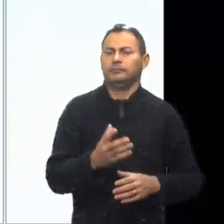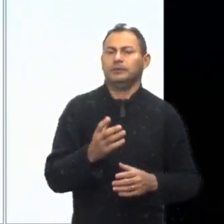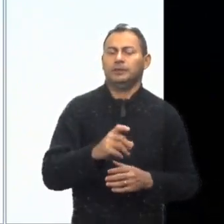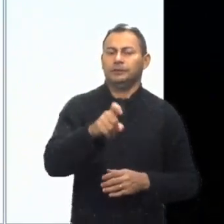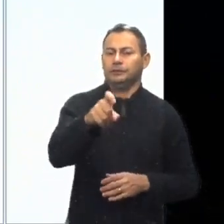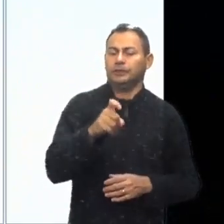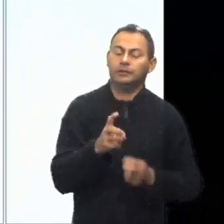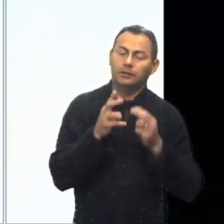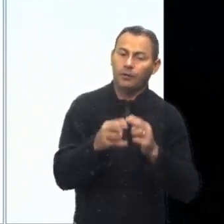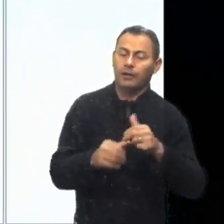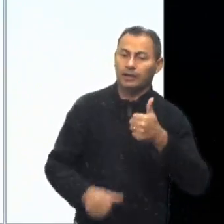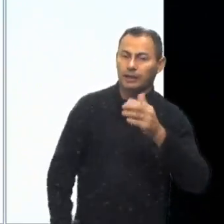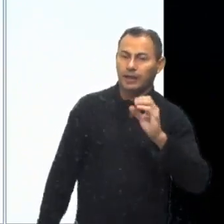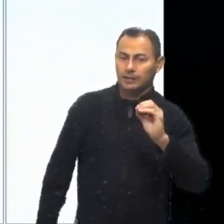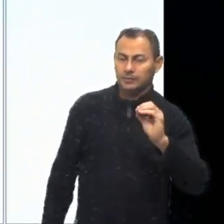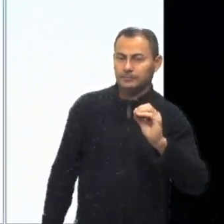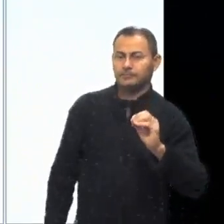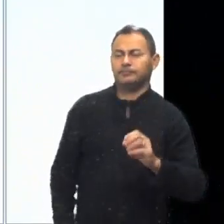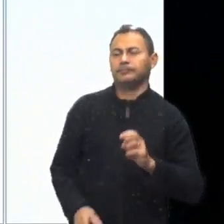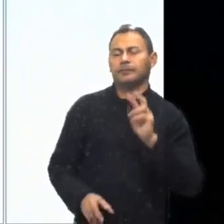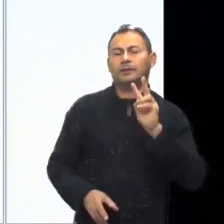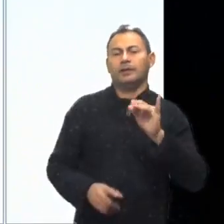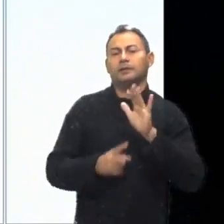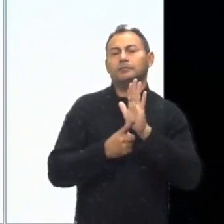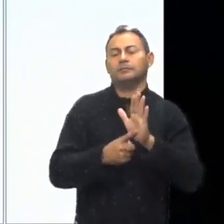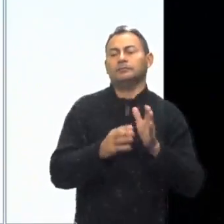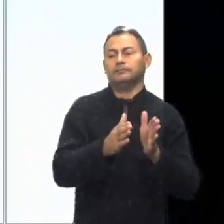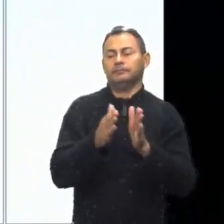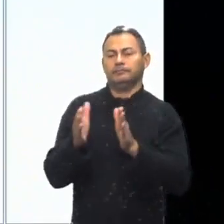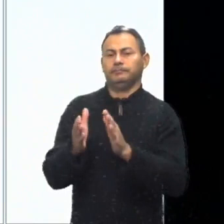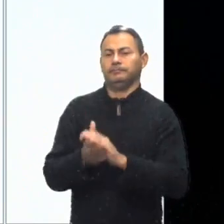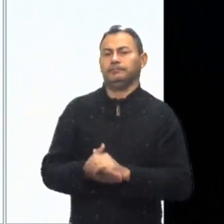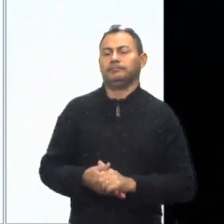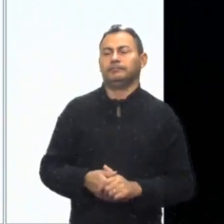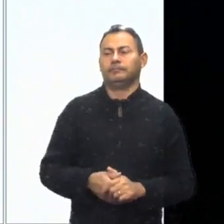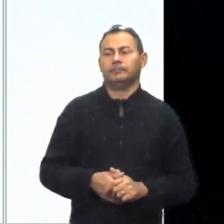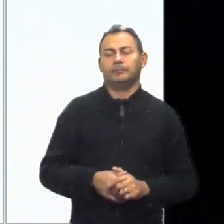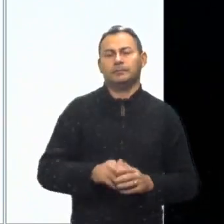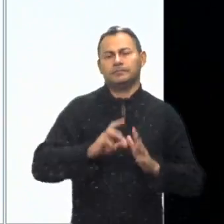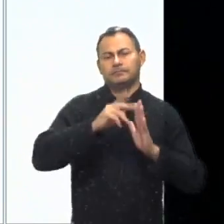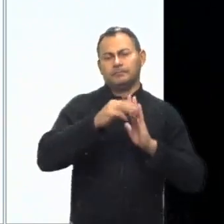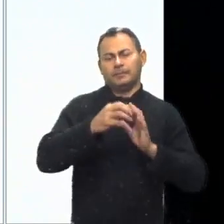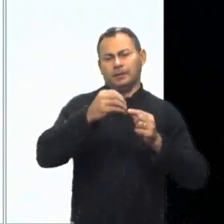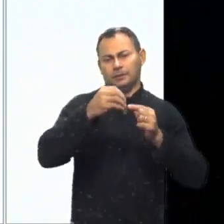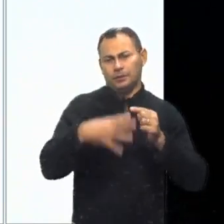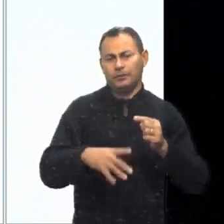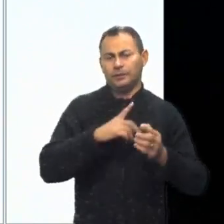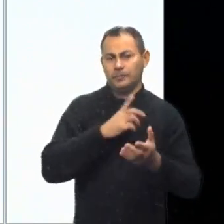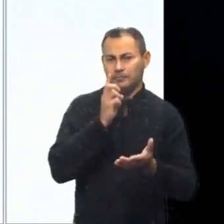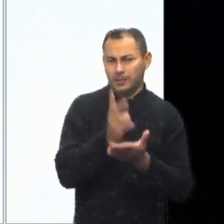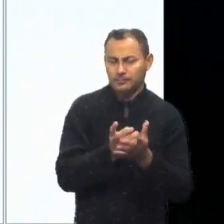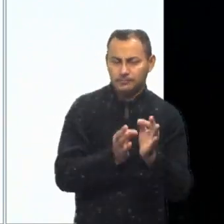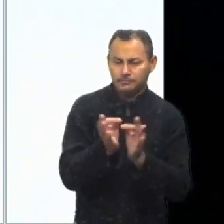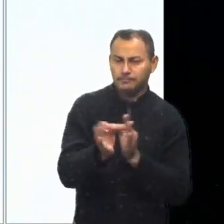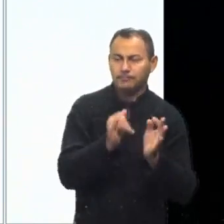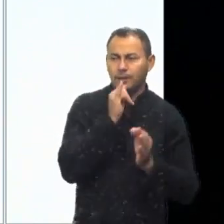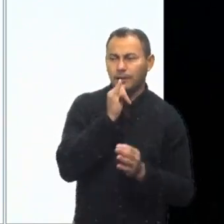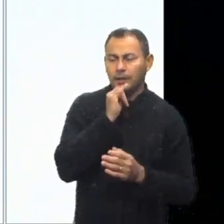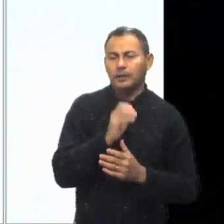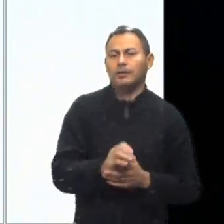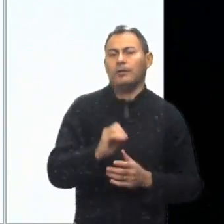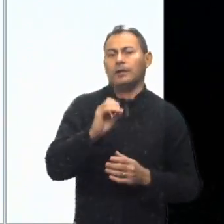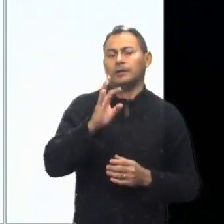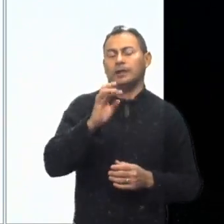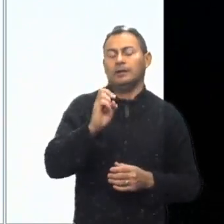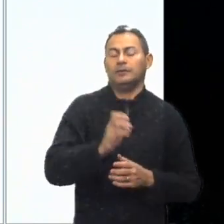variável x igual a 10, ela vai aparecer aqui do lado. Existem diversos softwares que têm o mesmo esquema, por exemplo, o